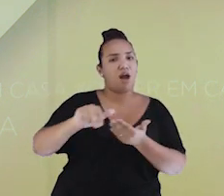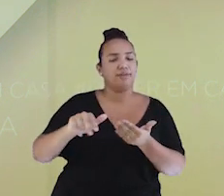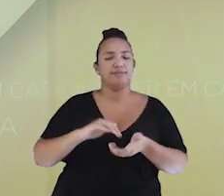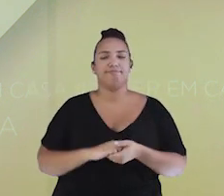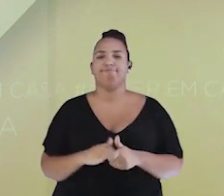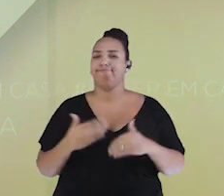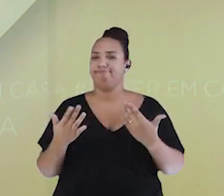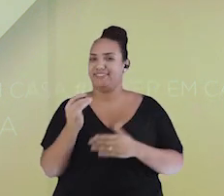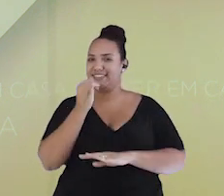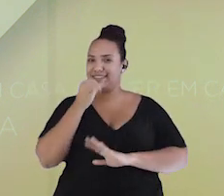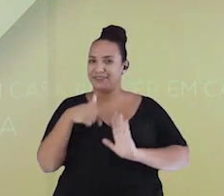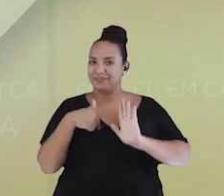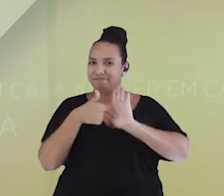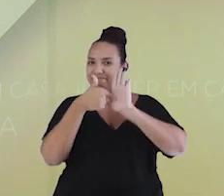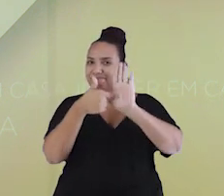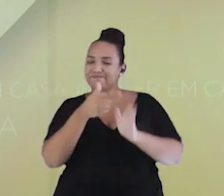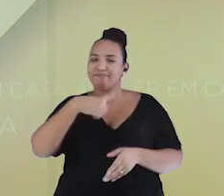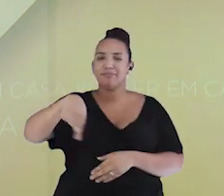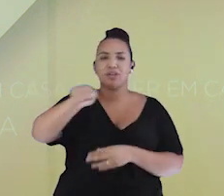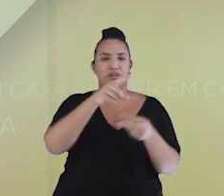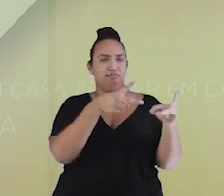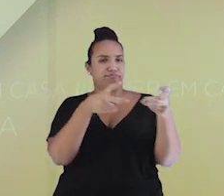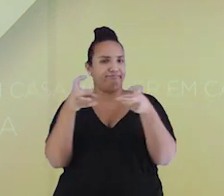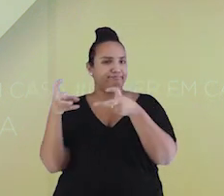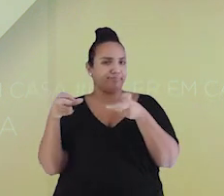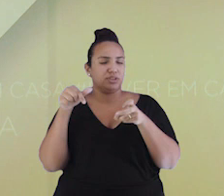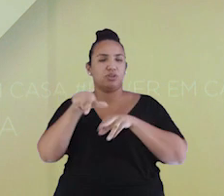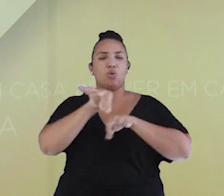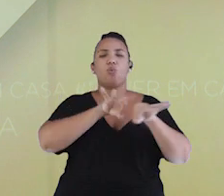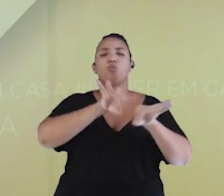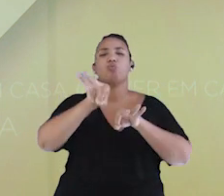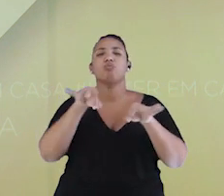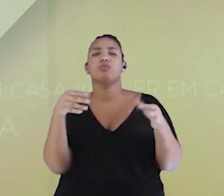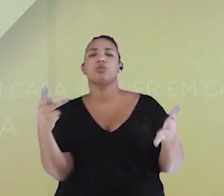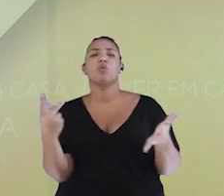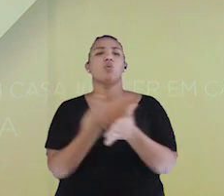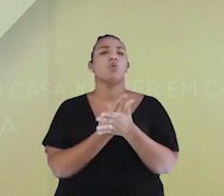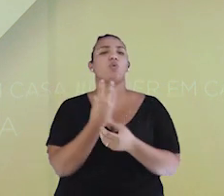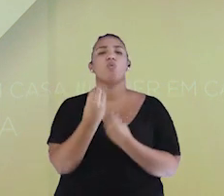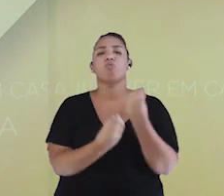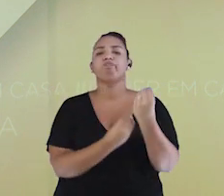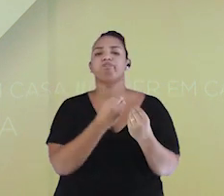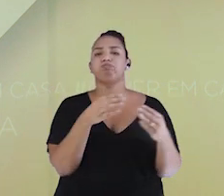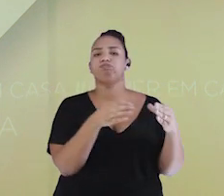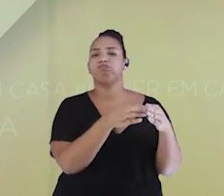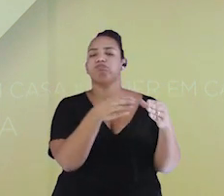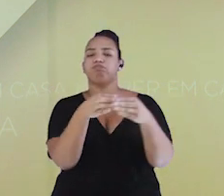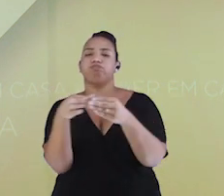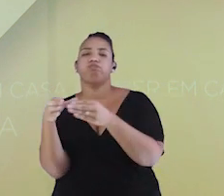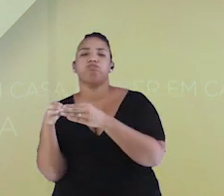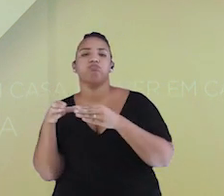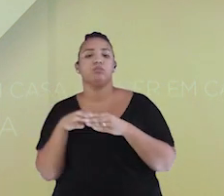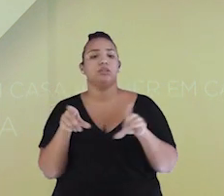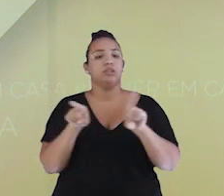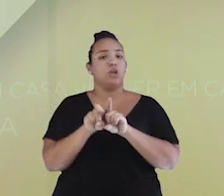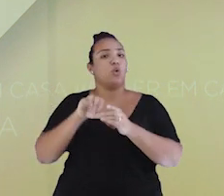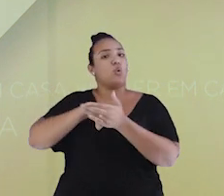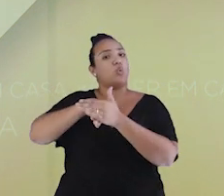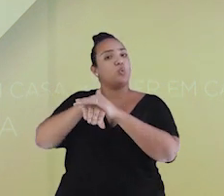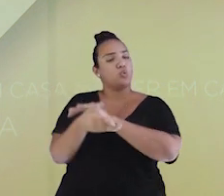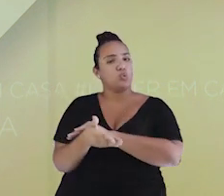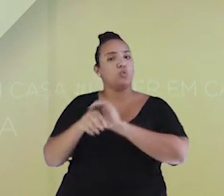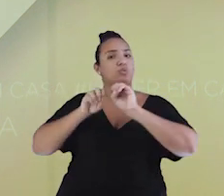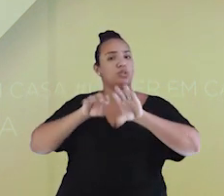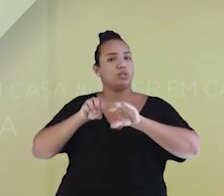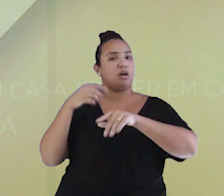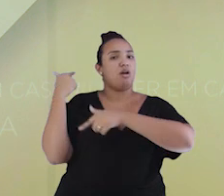épocas. Nos exemplos que vimos até aqui, foi possível perceber que essa organização acontecia por grupos